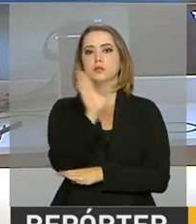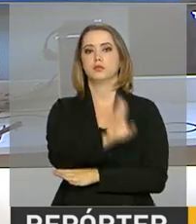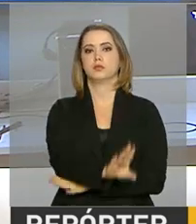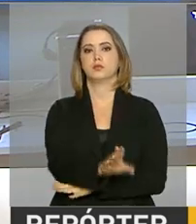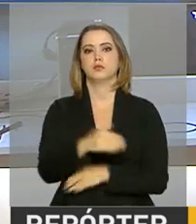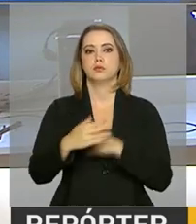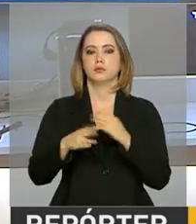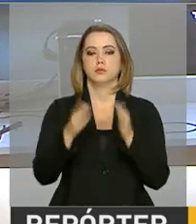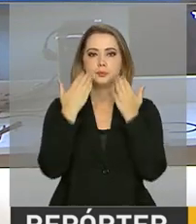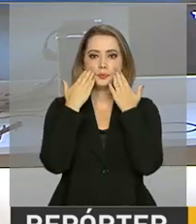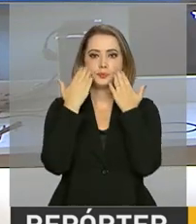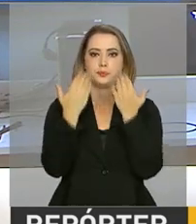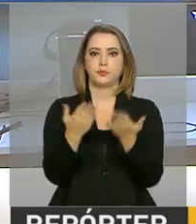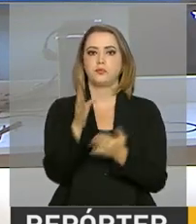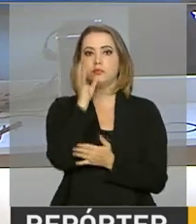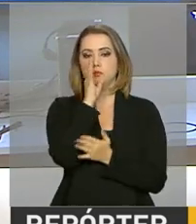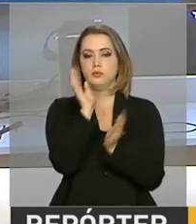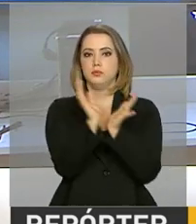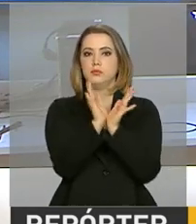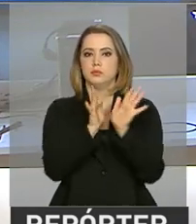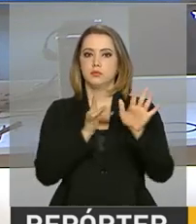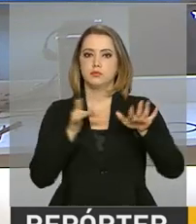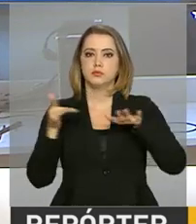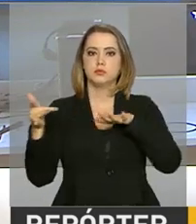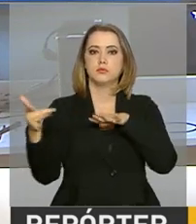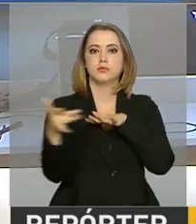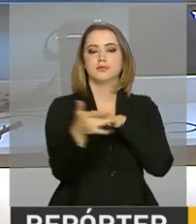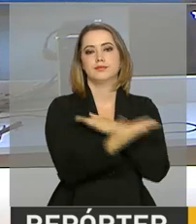tarde na próxima edição. Acompanhe as novidades também